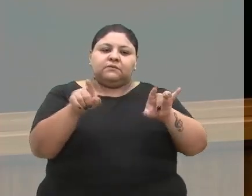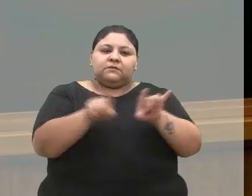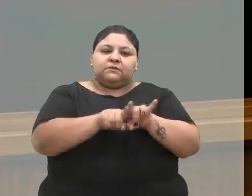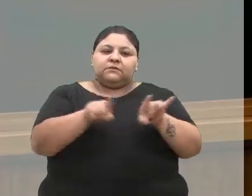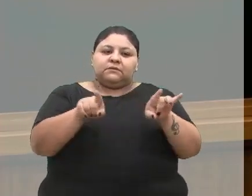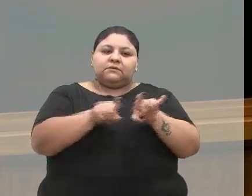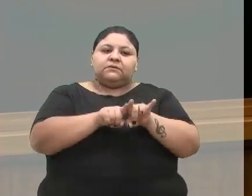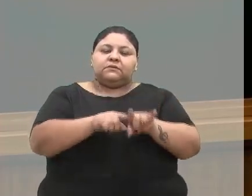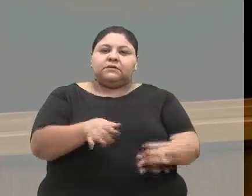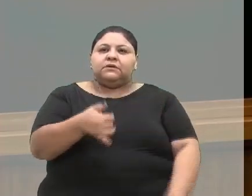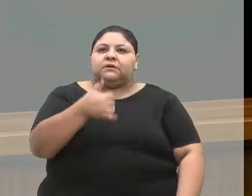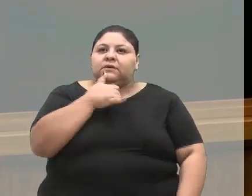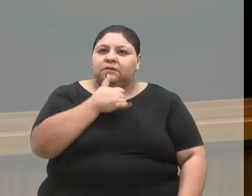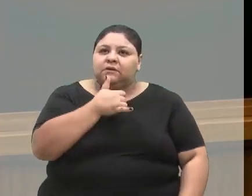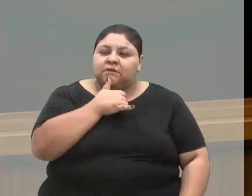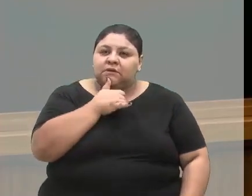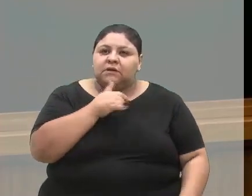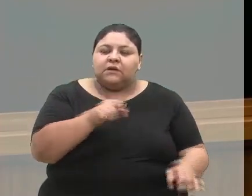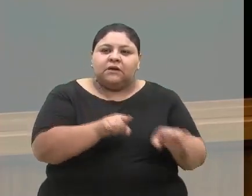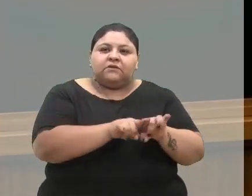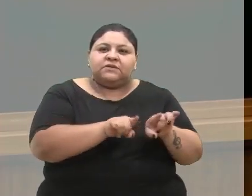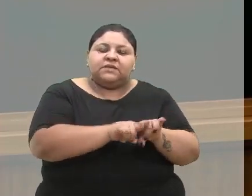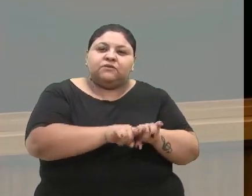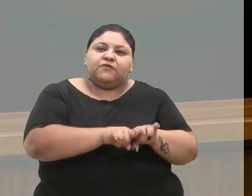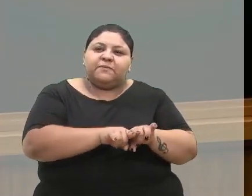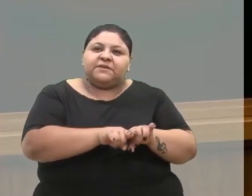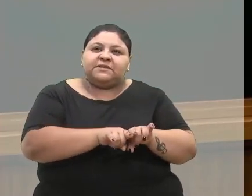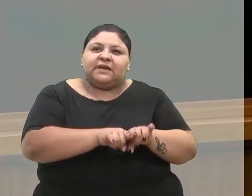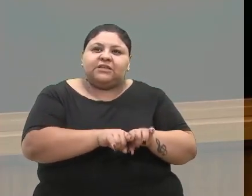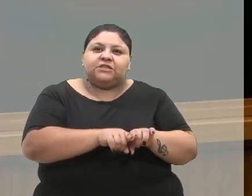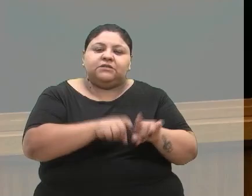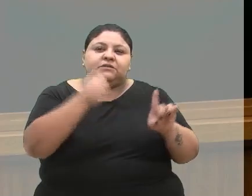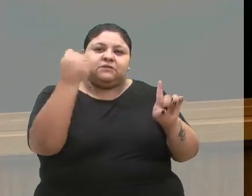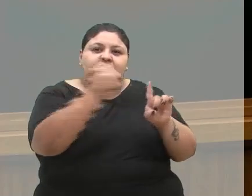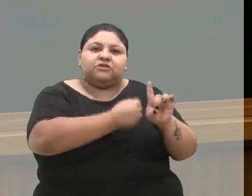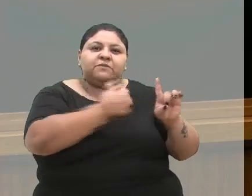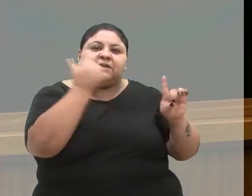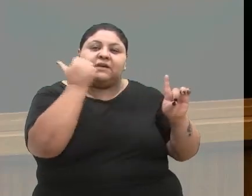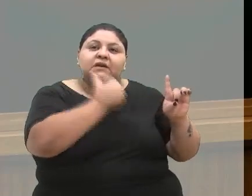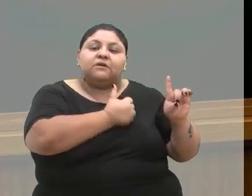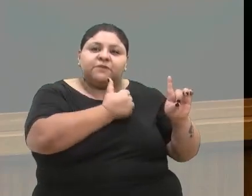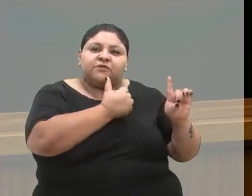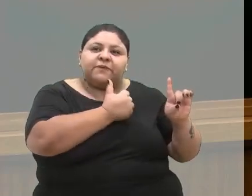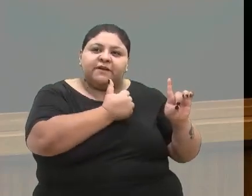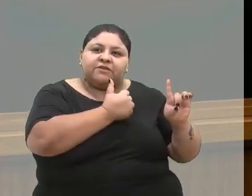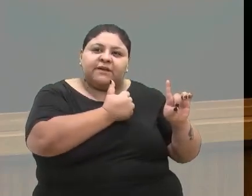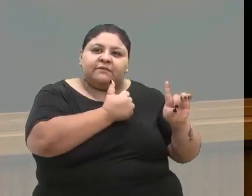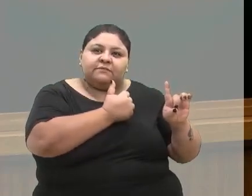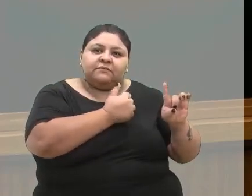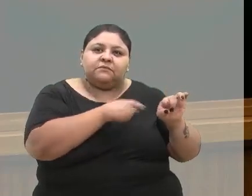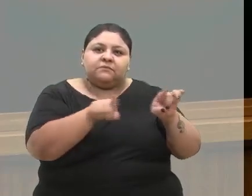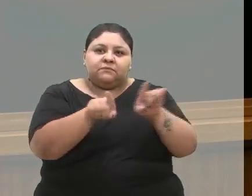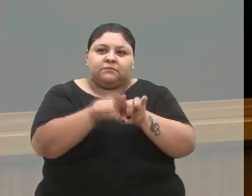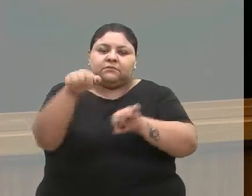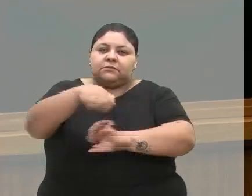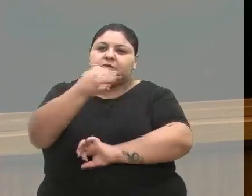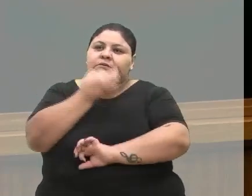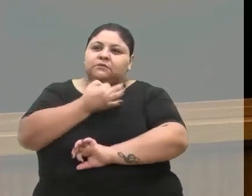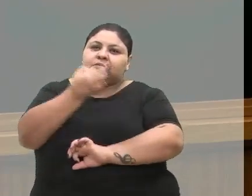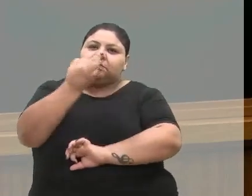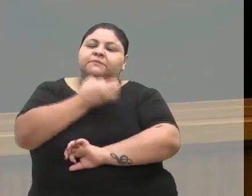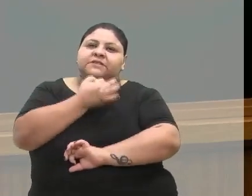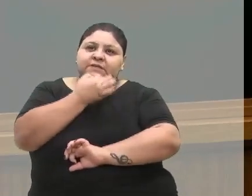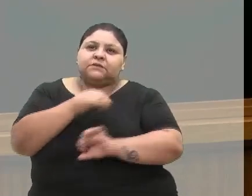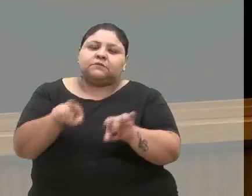dia, infelizmente, né, mais um caso de feminicídio em Caxias, o primeiro do ano, mas parece que é